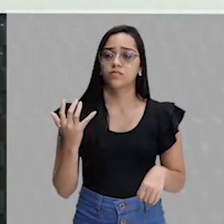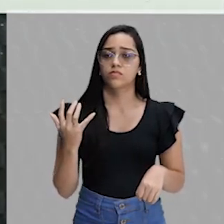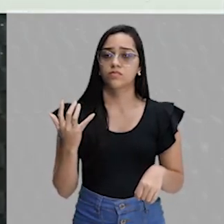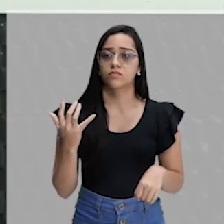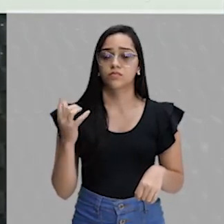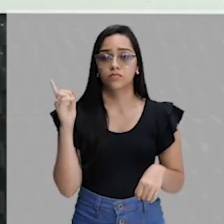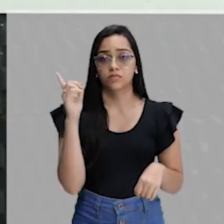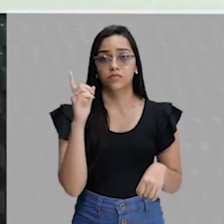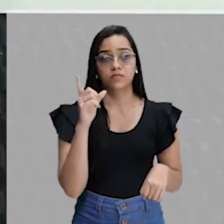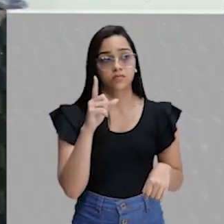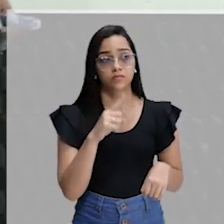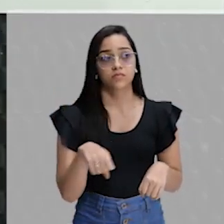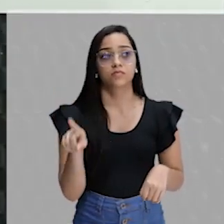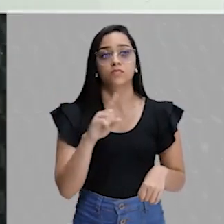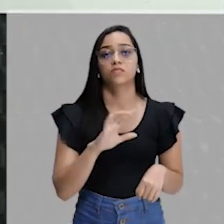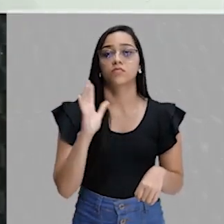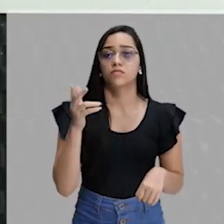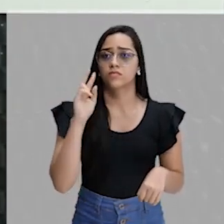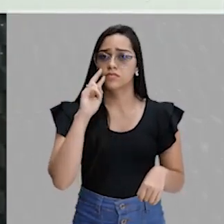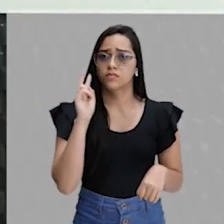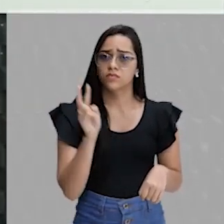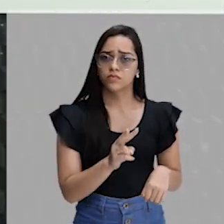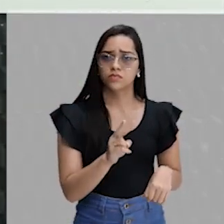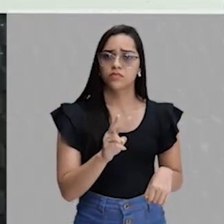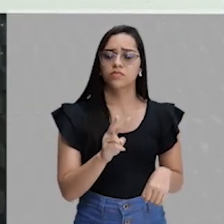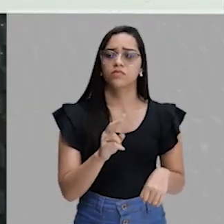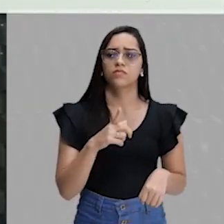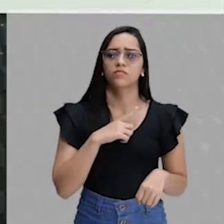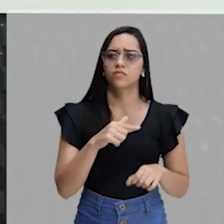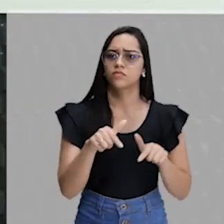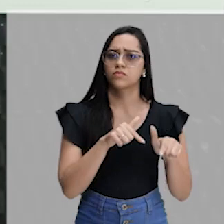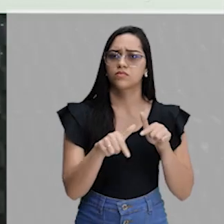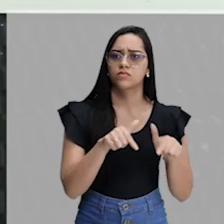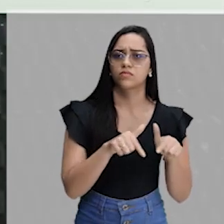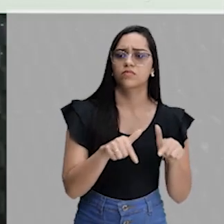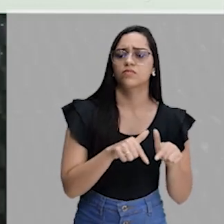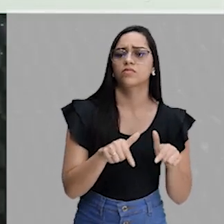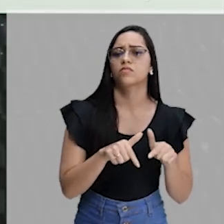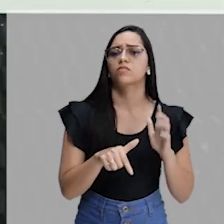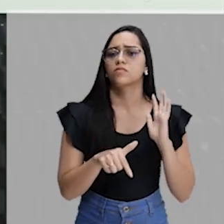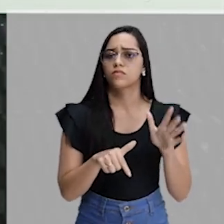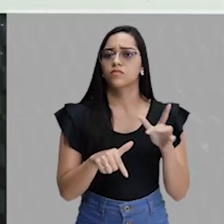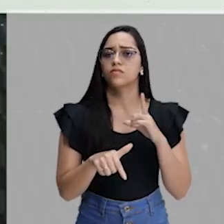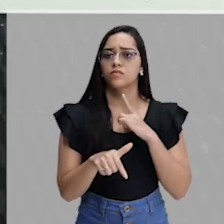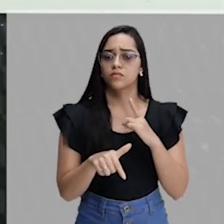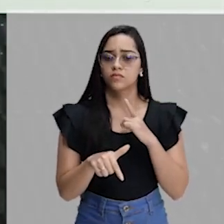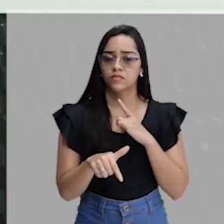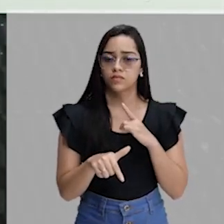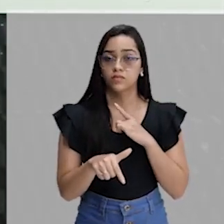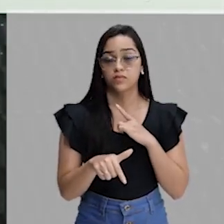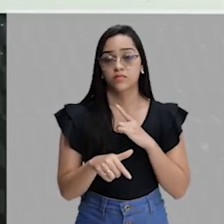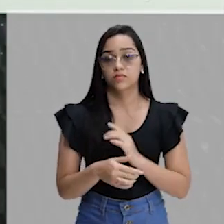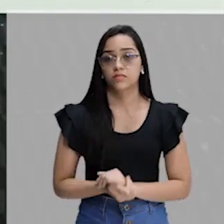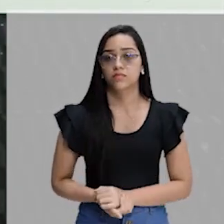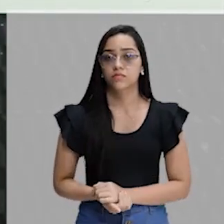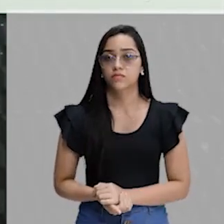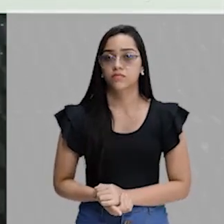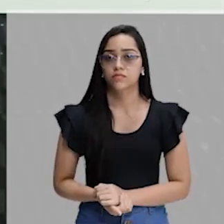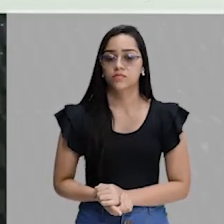né, de figura que vocês até já viram. Quando nós falamos de trabalho, nós fizemos ali basicamente desta forma,